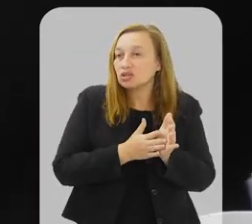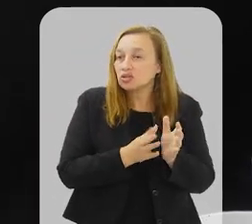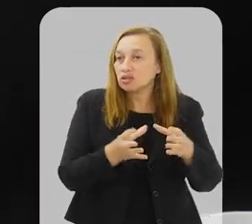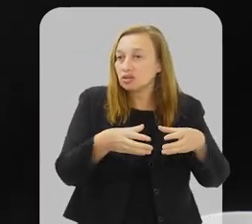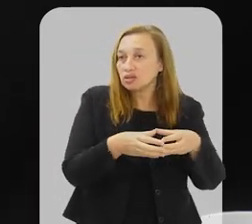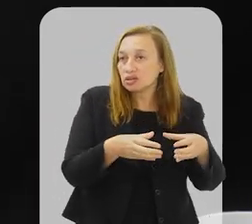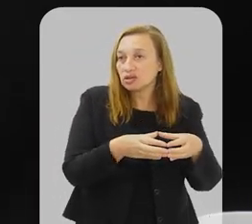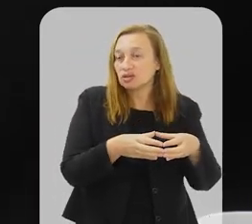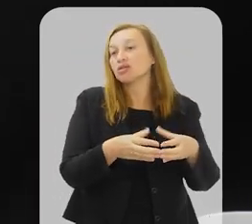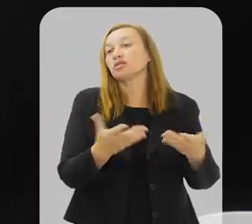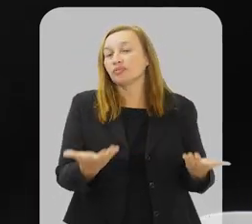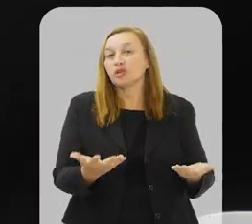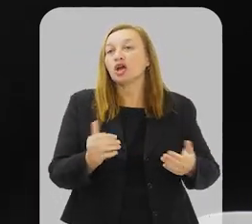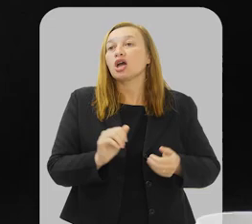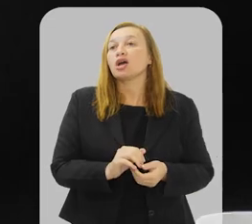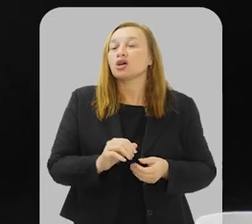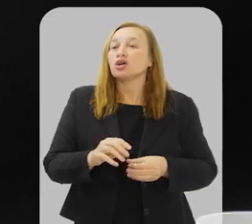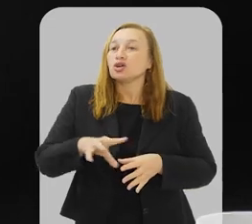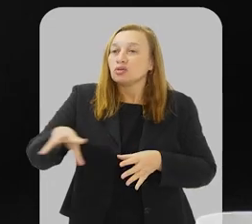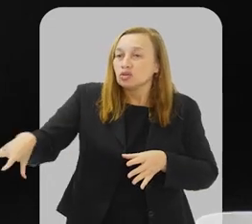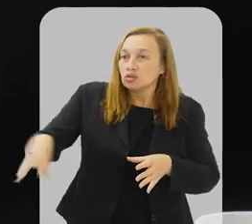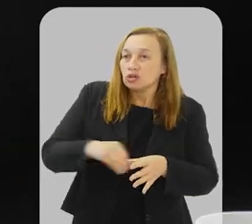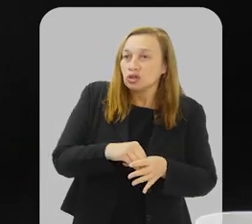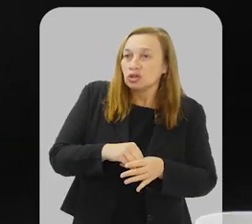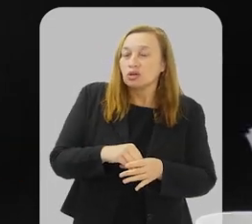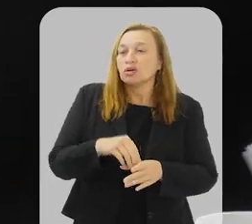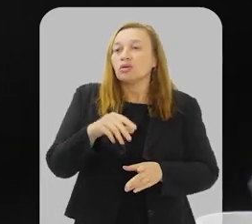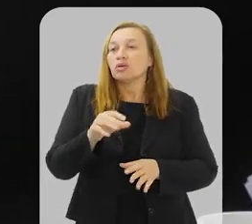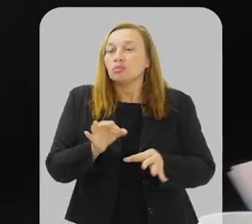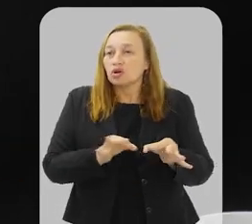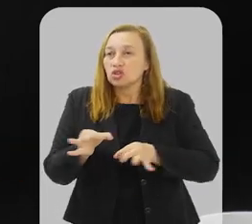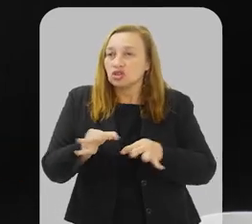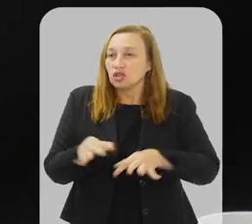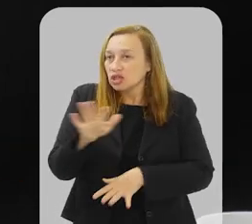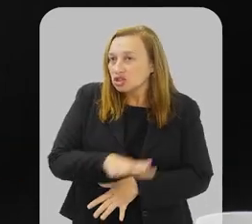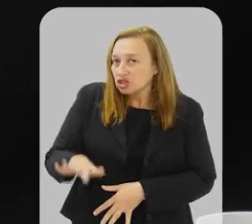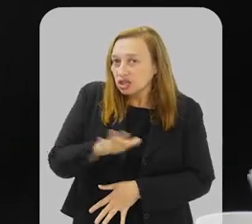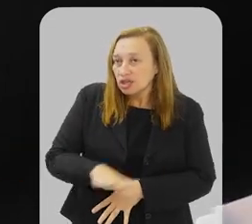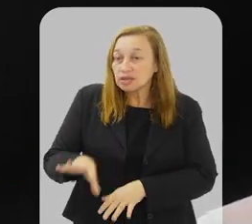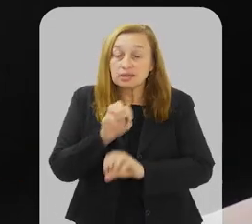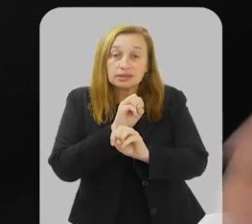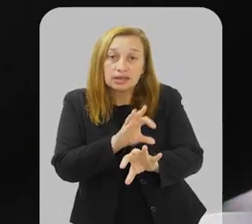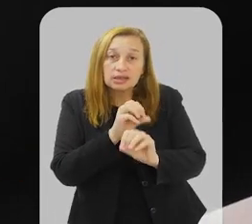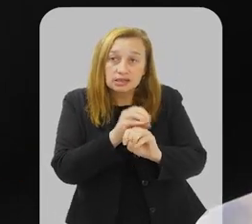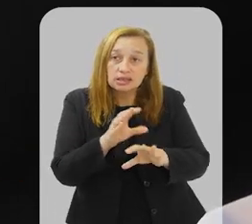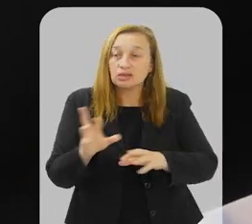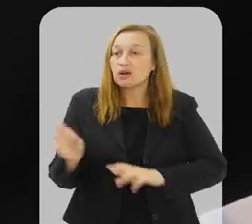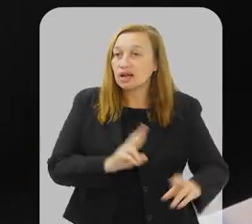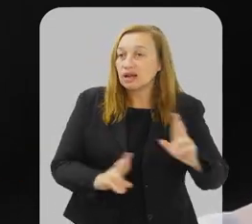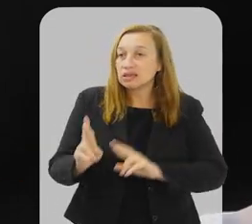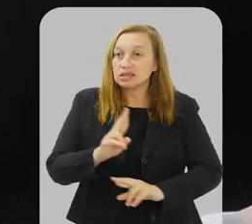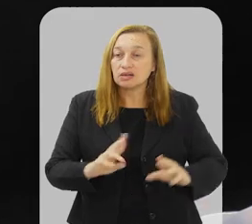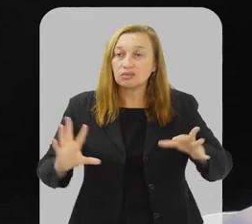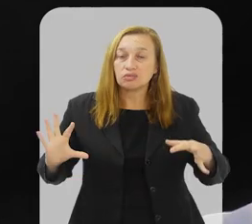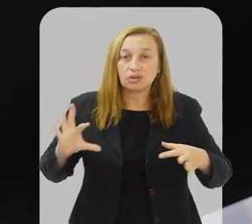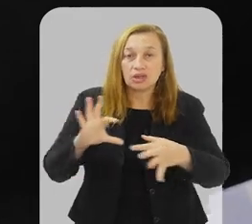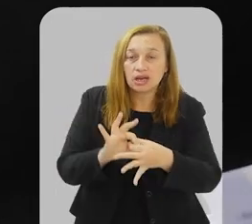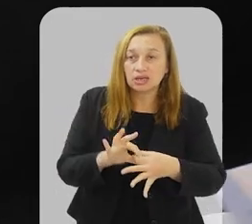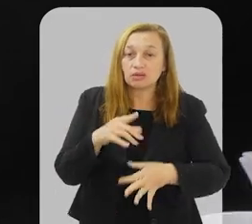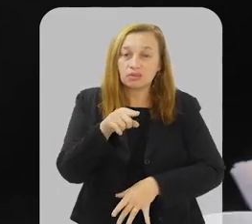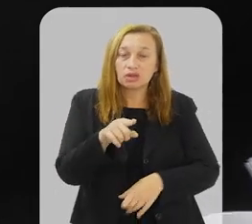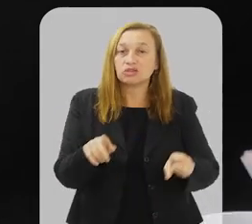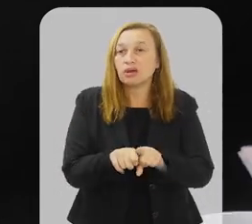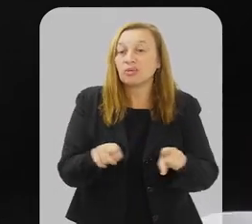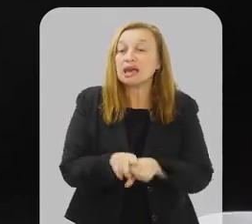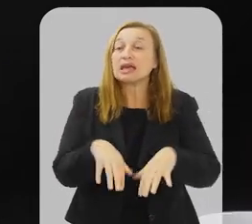levando a o projeto Instituto Viradouro que é o Projeto mirim da escola Mirim e dos projetos de Ensino em que eu tenho uma relação Direta com